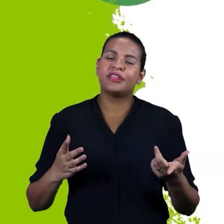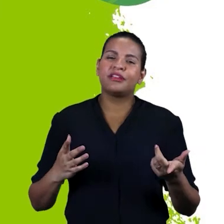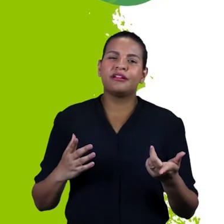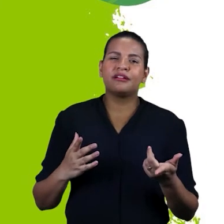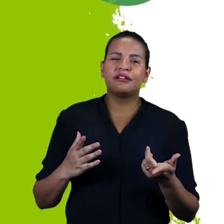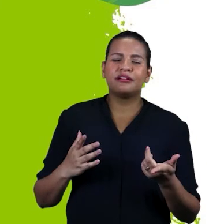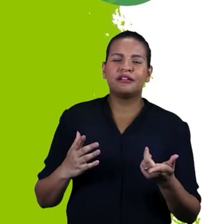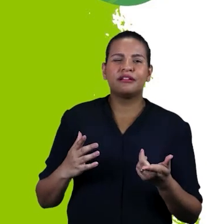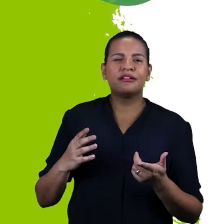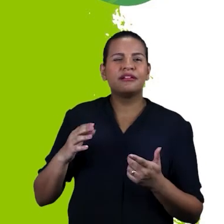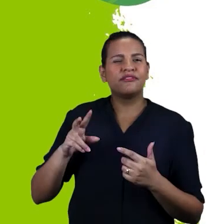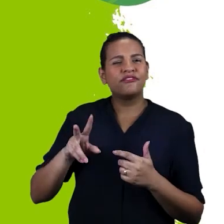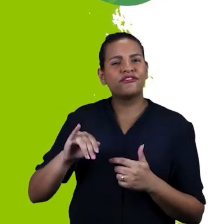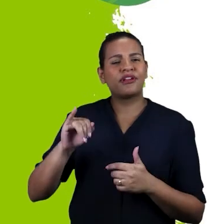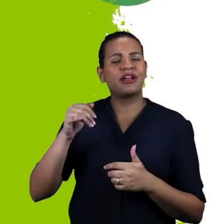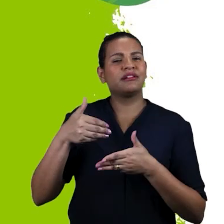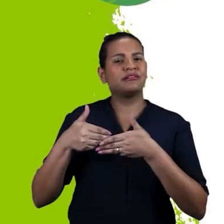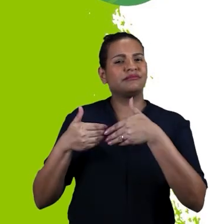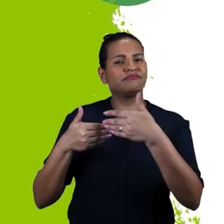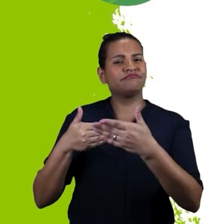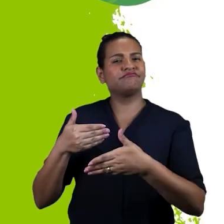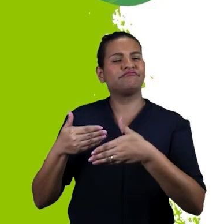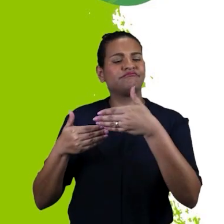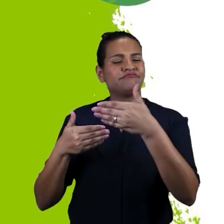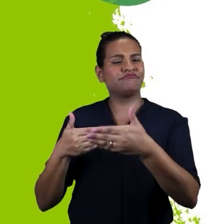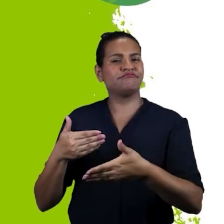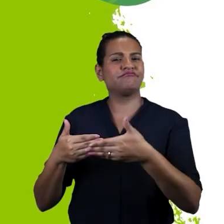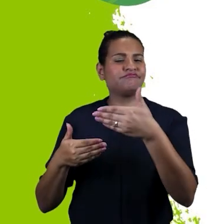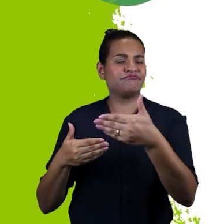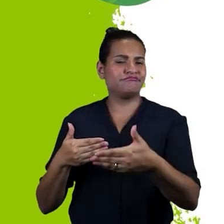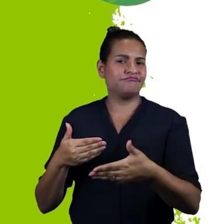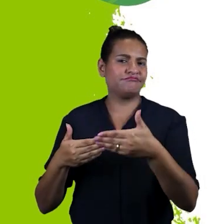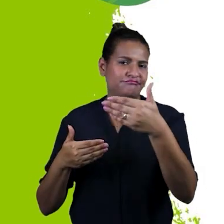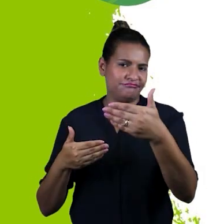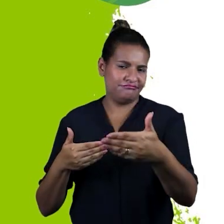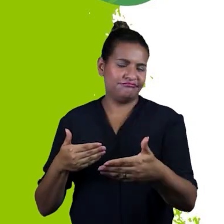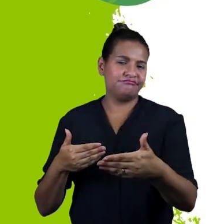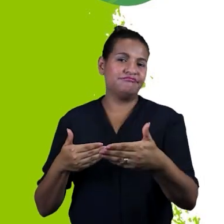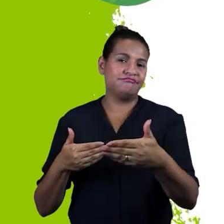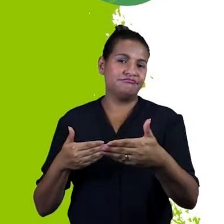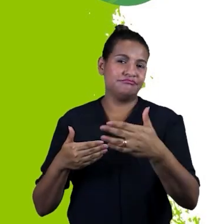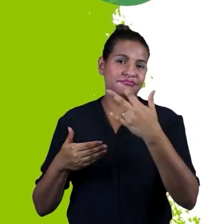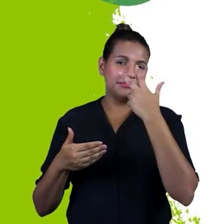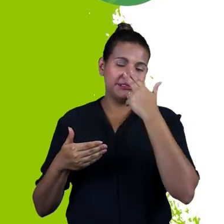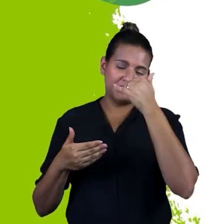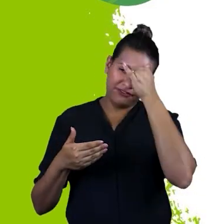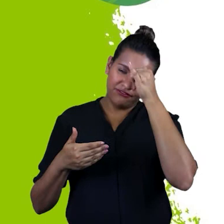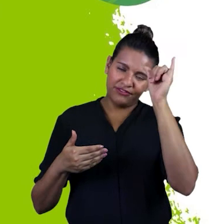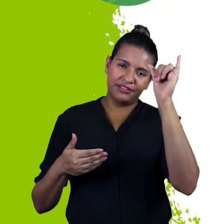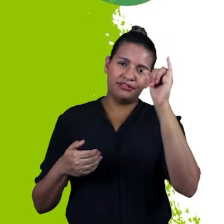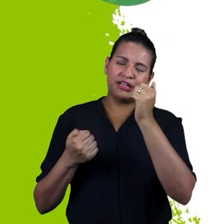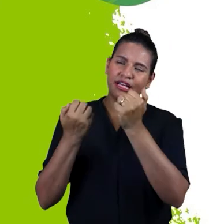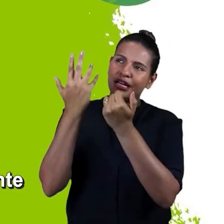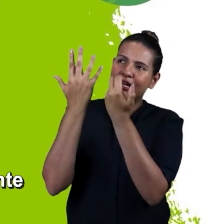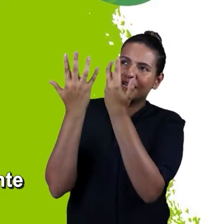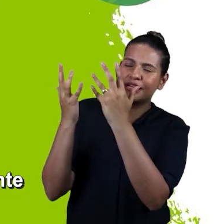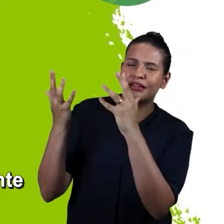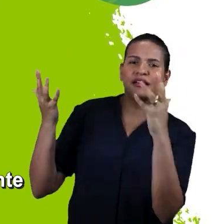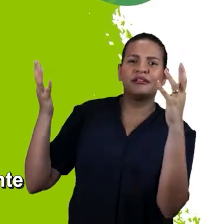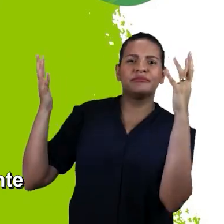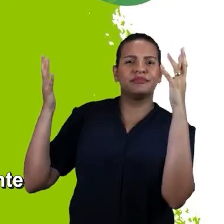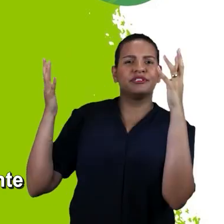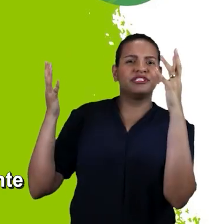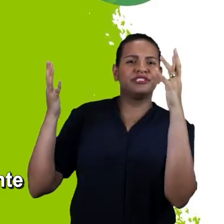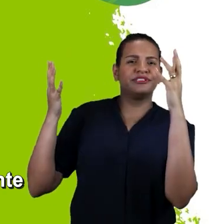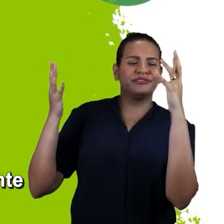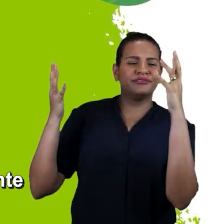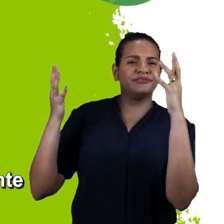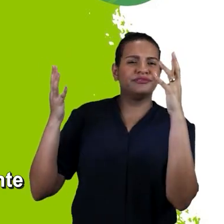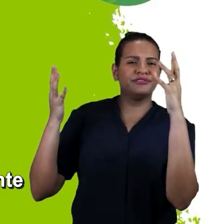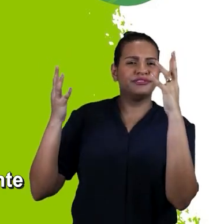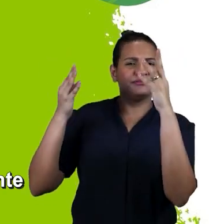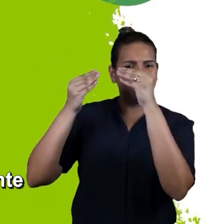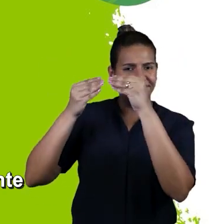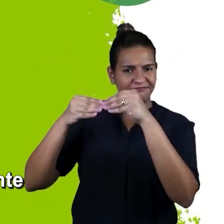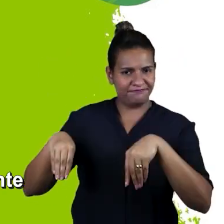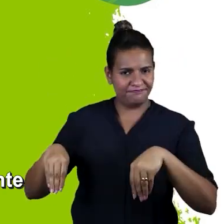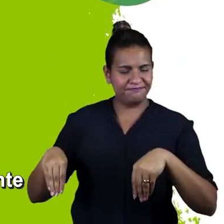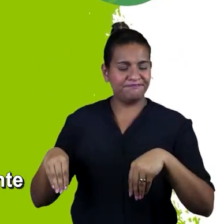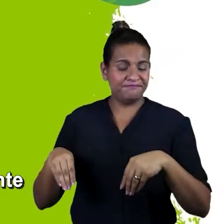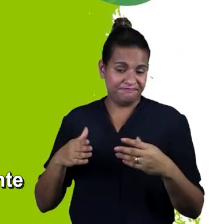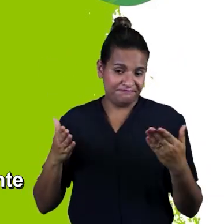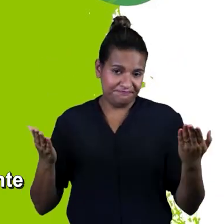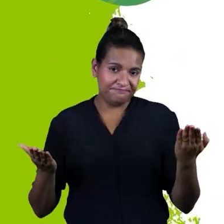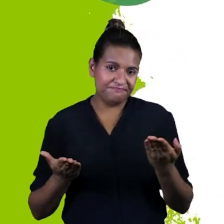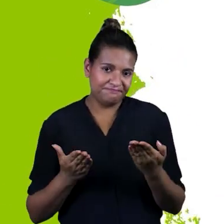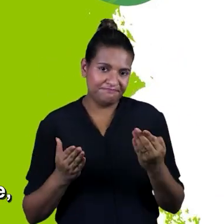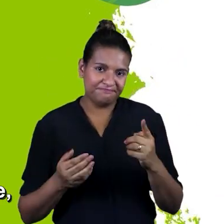e proporciona também reflexões para justamente impedir essa degradação do meio ambiente, que é